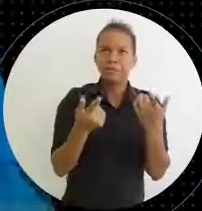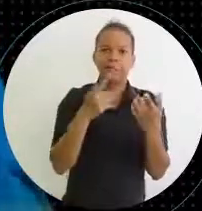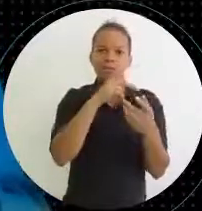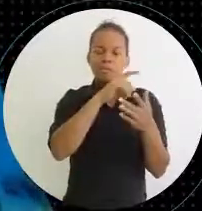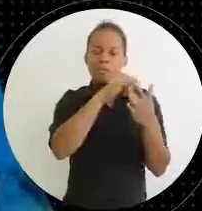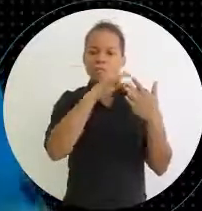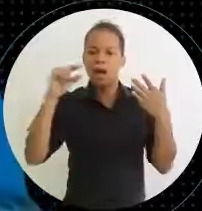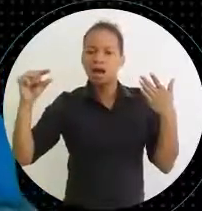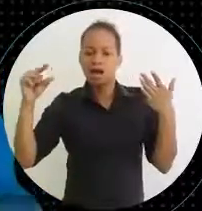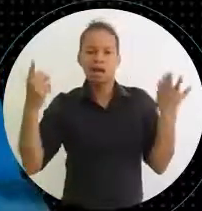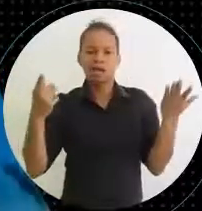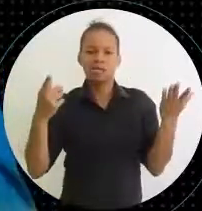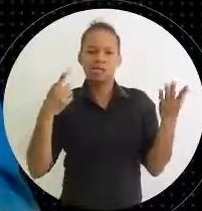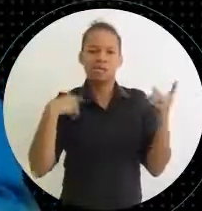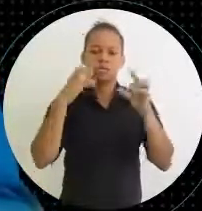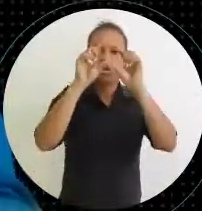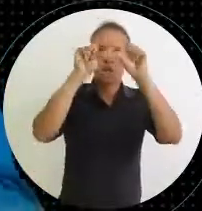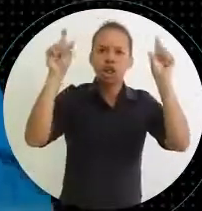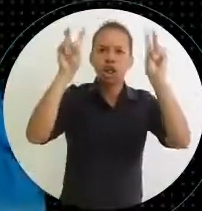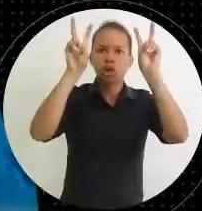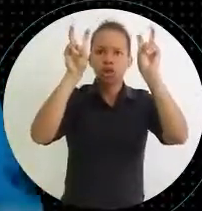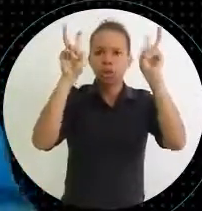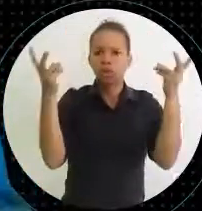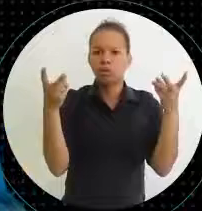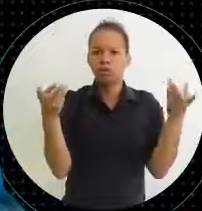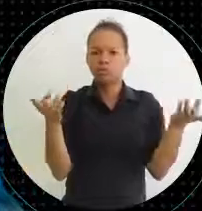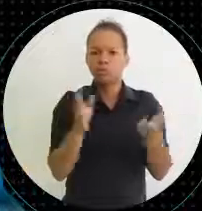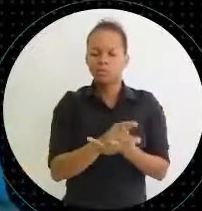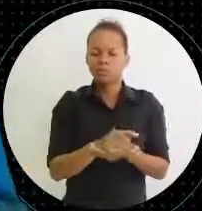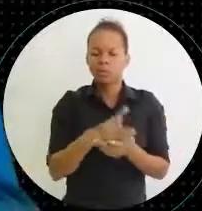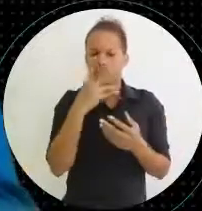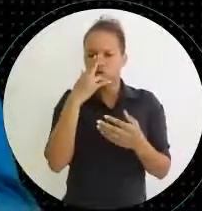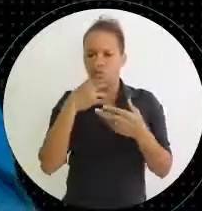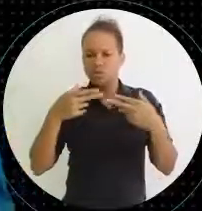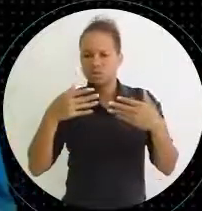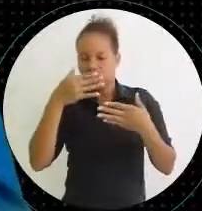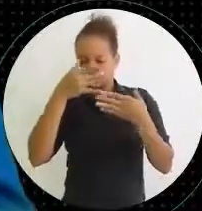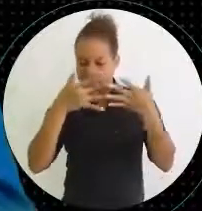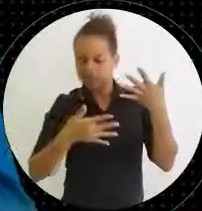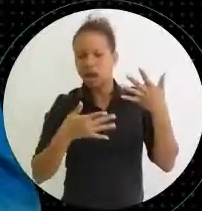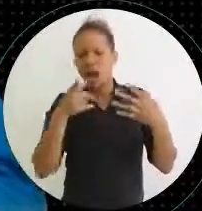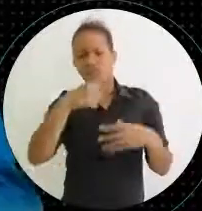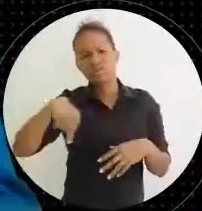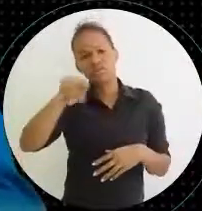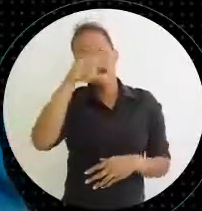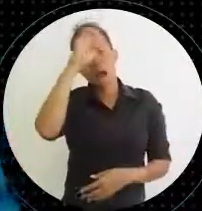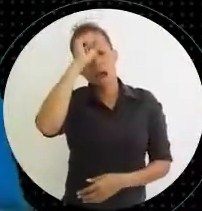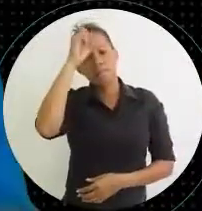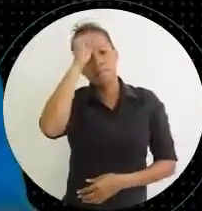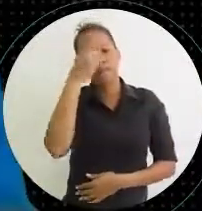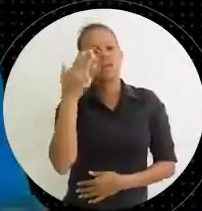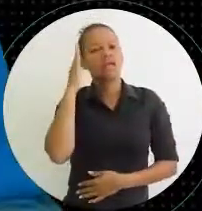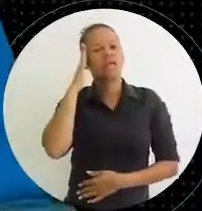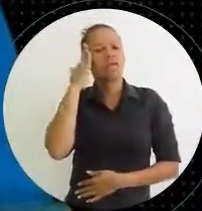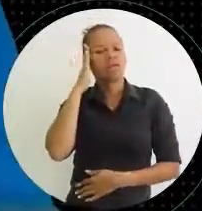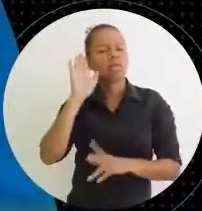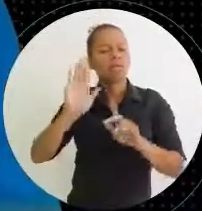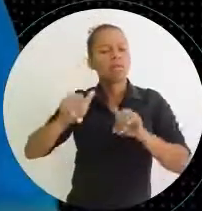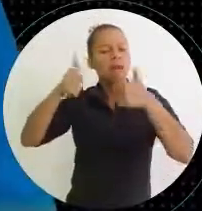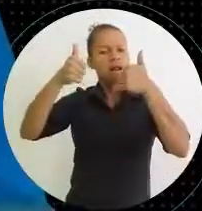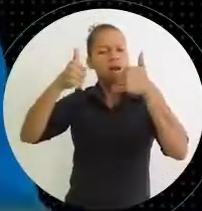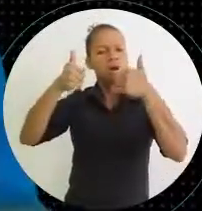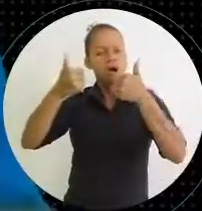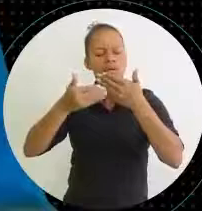parágrafo, depois um título, um formulário, alguma coisa mais complexa. Aí você vai aprendendo e vai entendendo melhor e aí